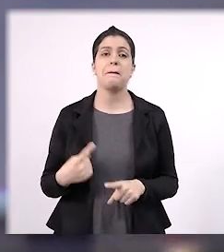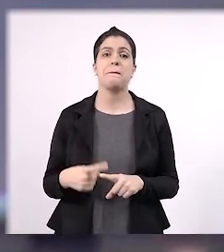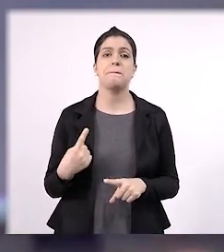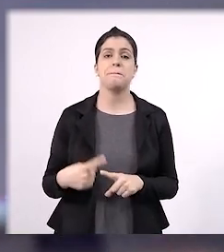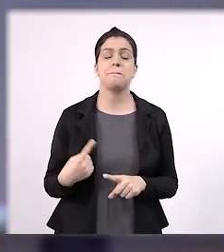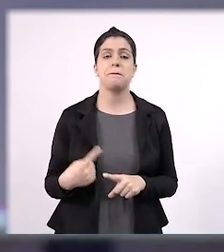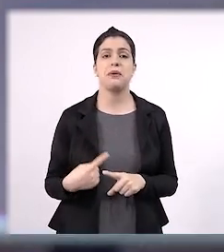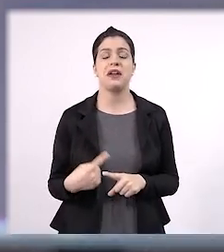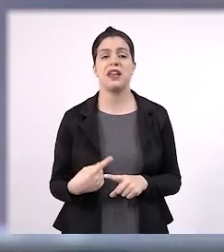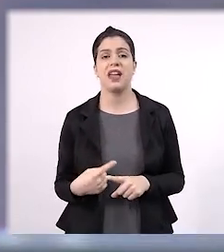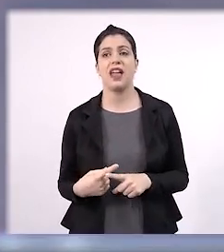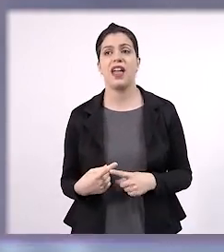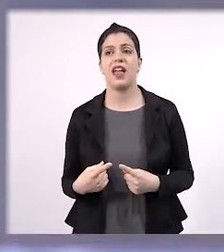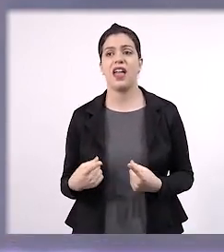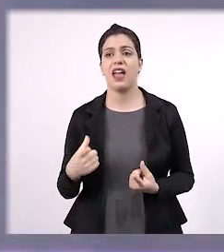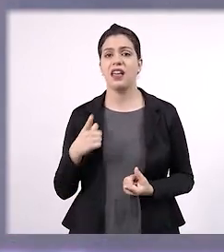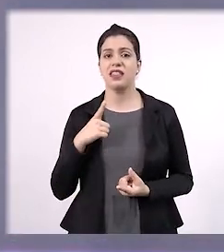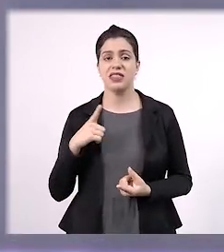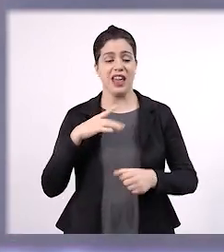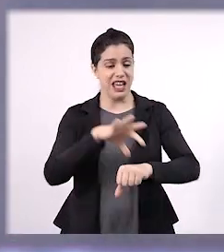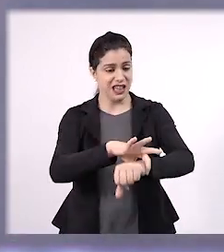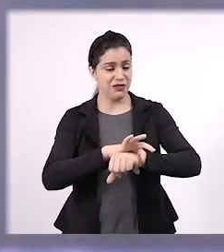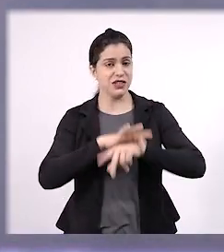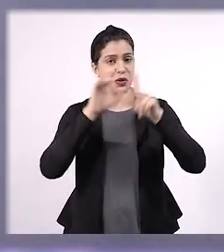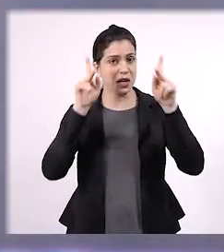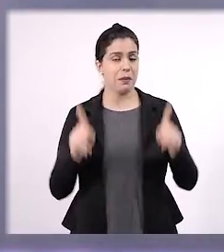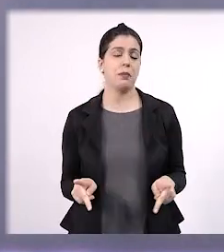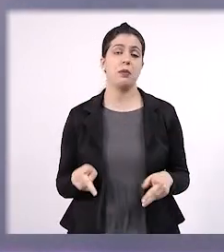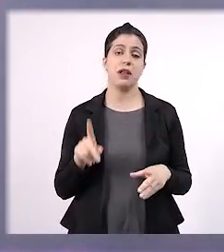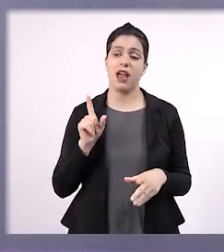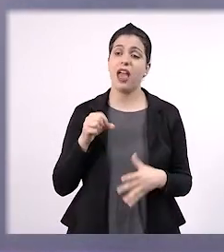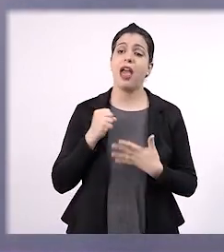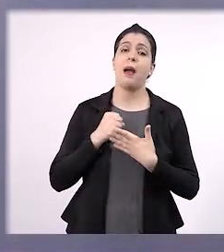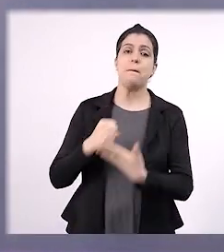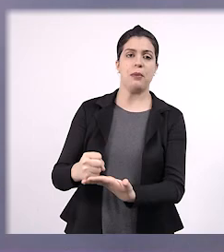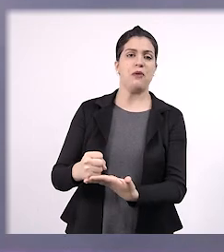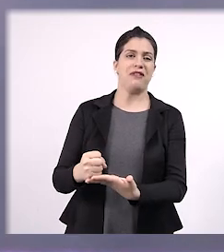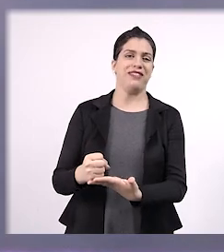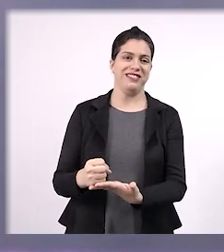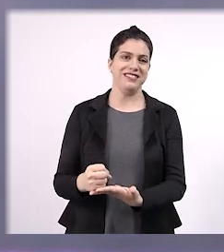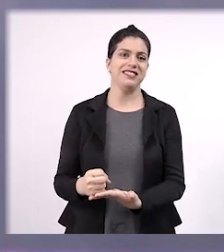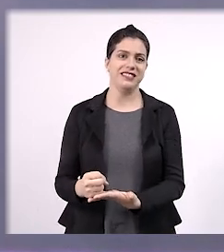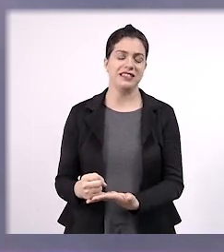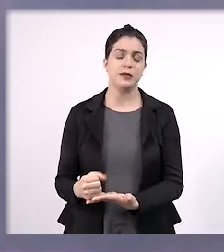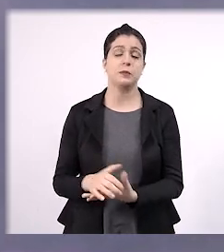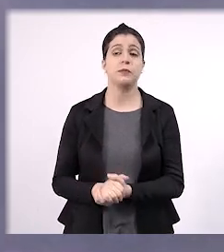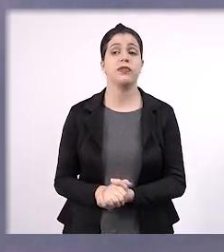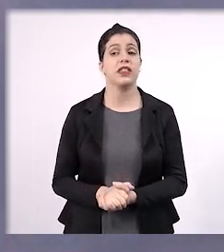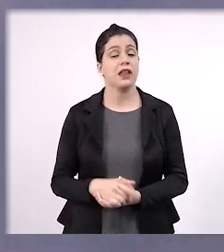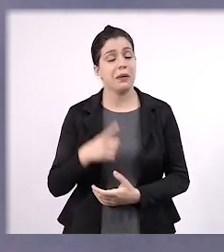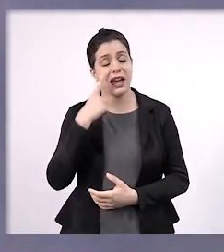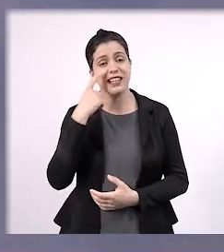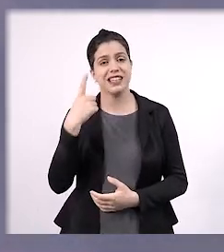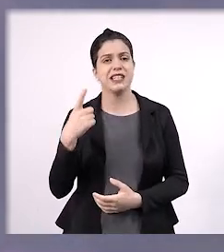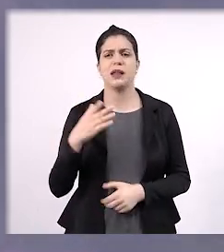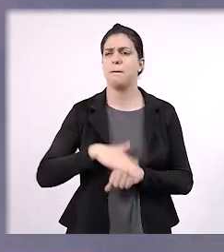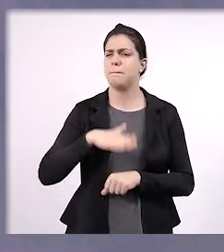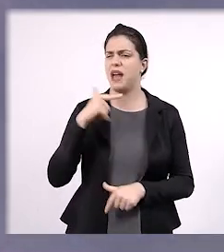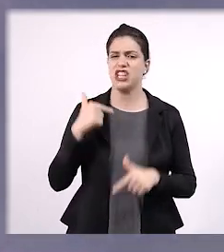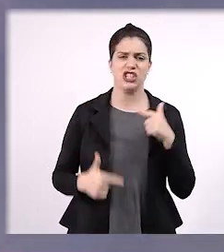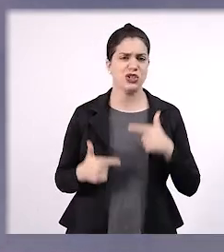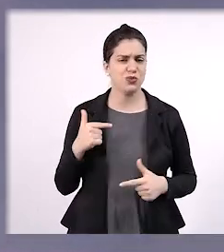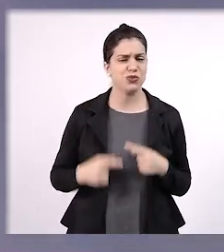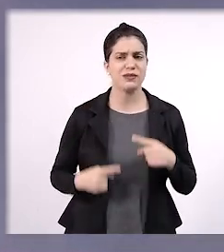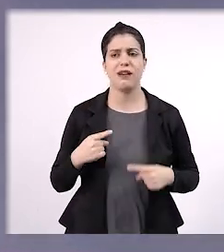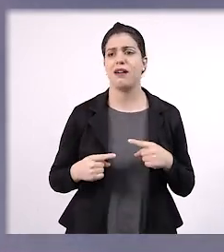essa questão, né, da Defensoria Pública como apoiadora desta campanha. Eu acho muito interessante, porque aumenta a